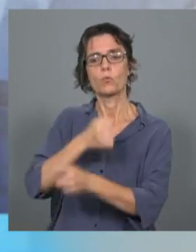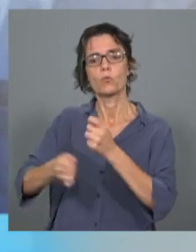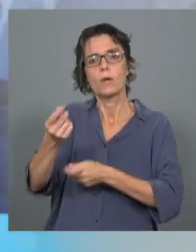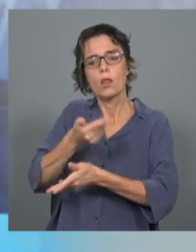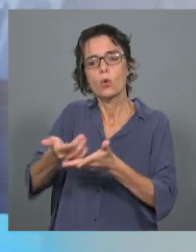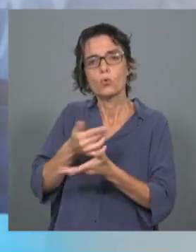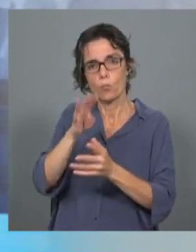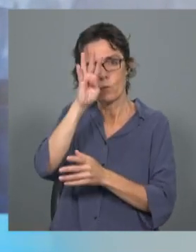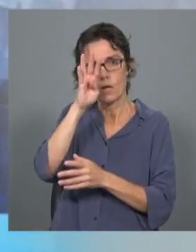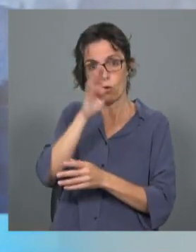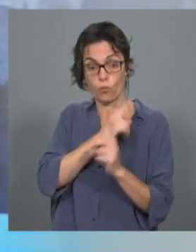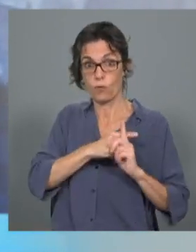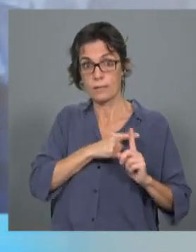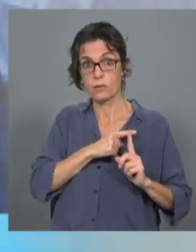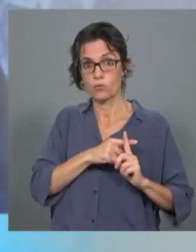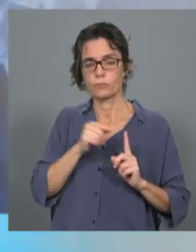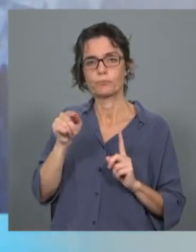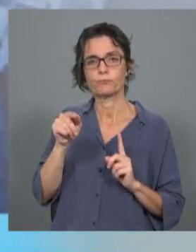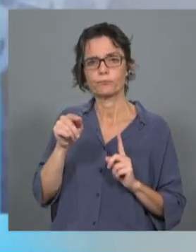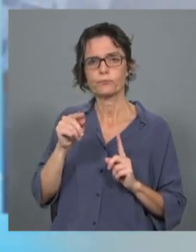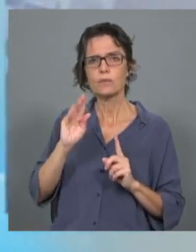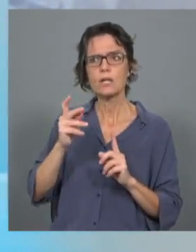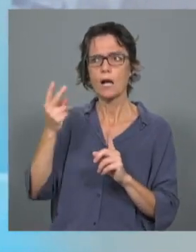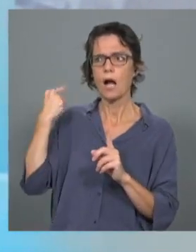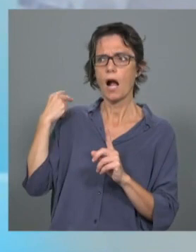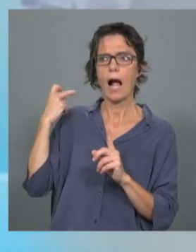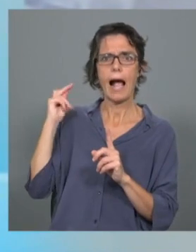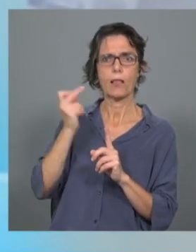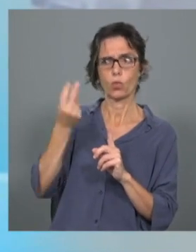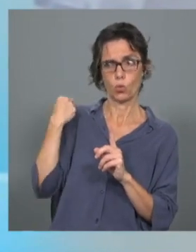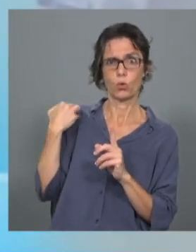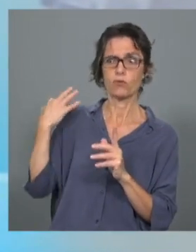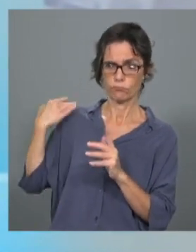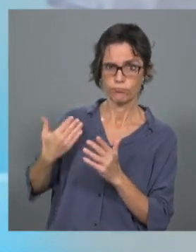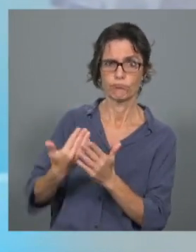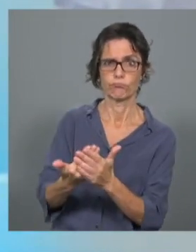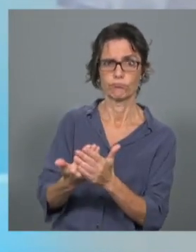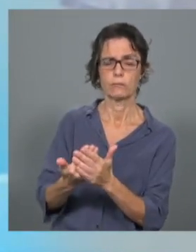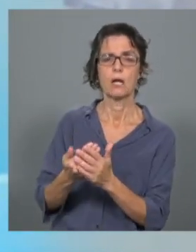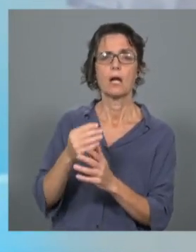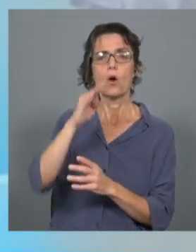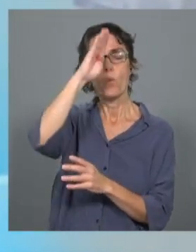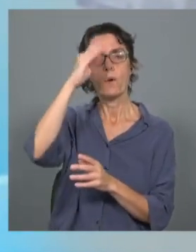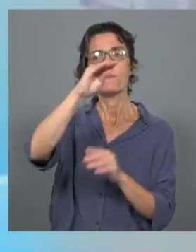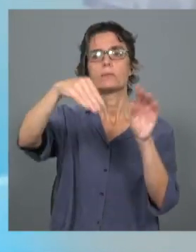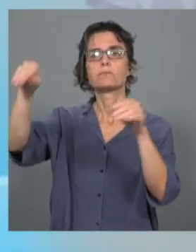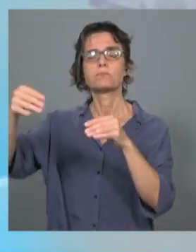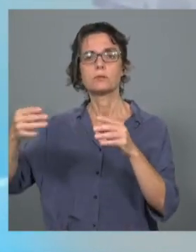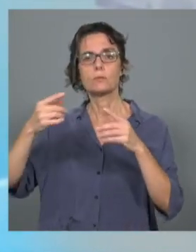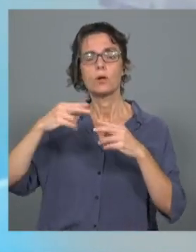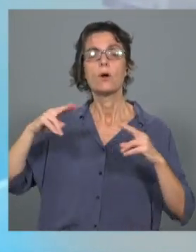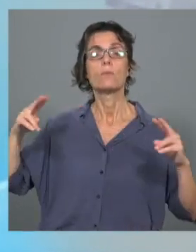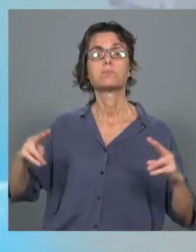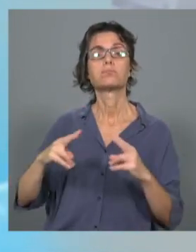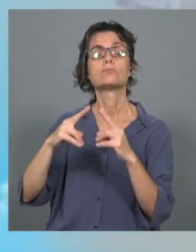nos situarmos, já começou há 2 anos, a partir de um convite do Papa Francisco para reunir em Assis um